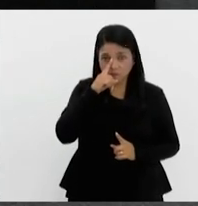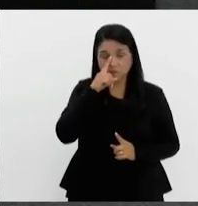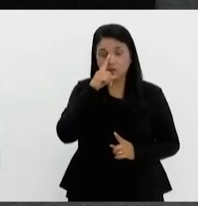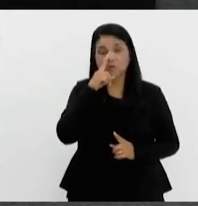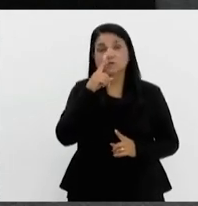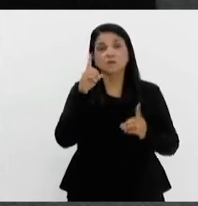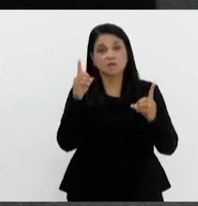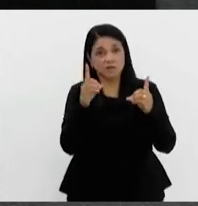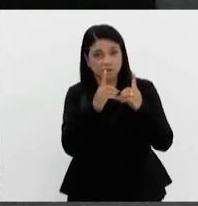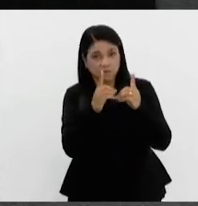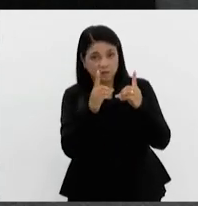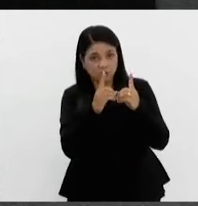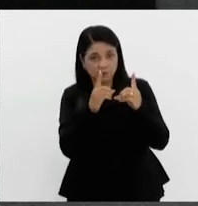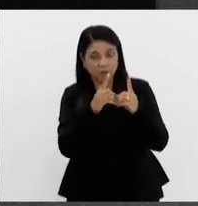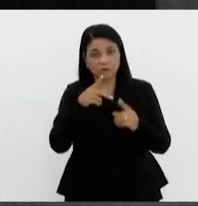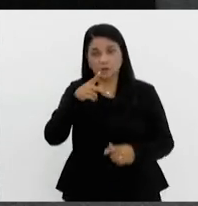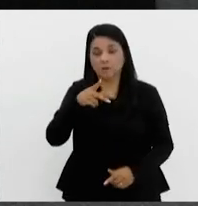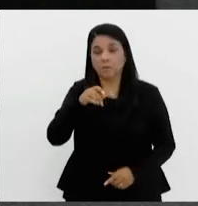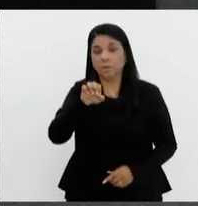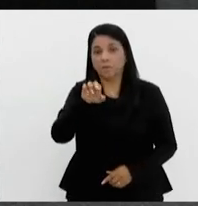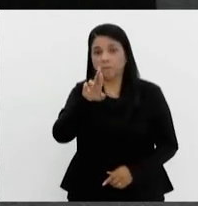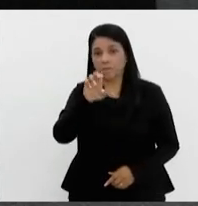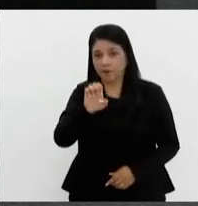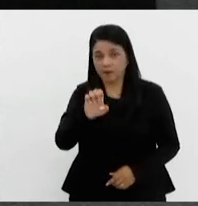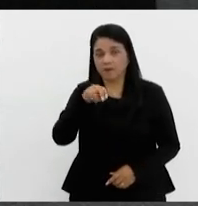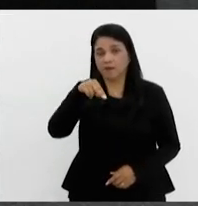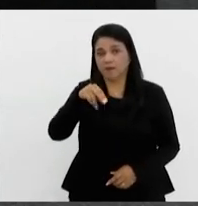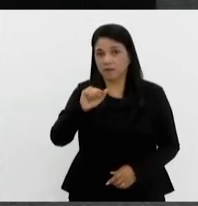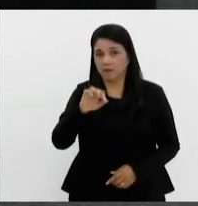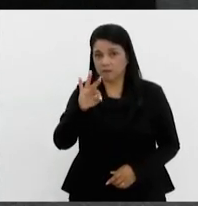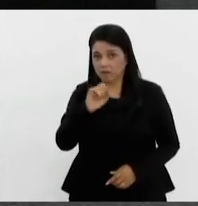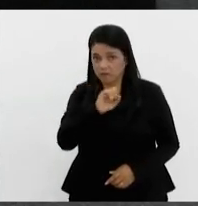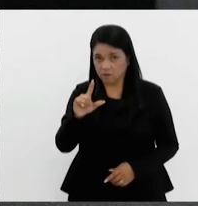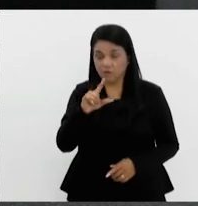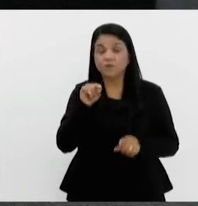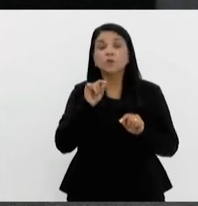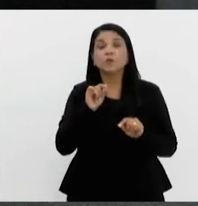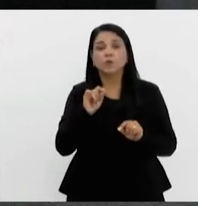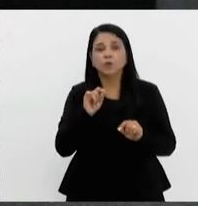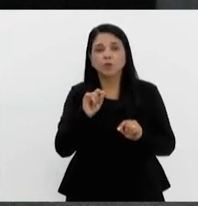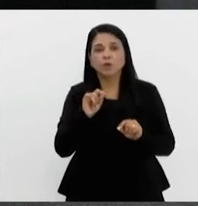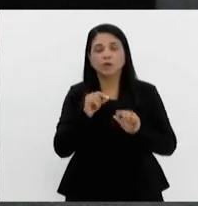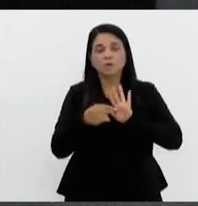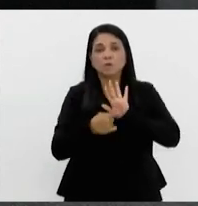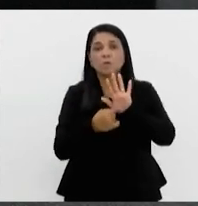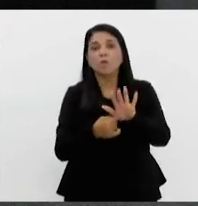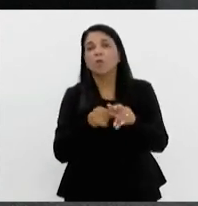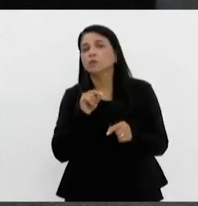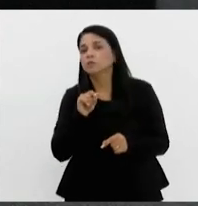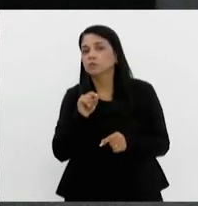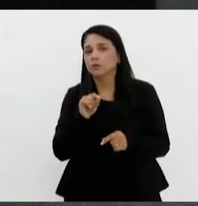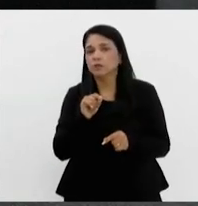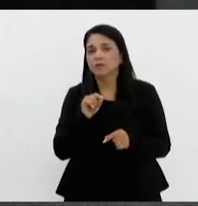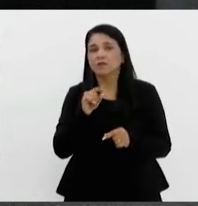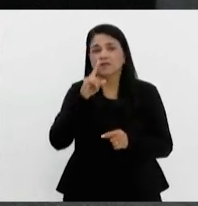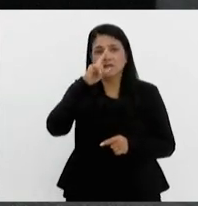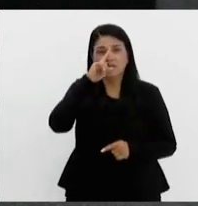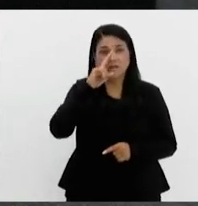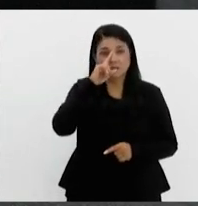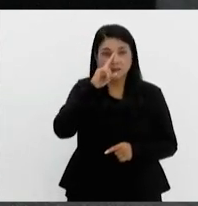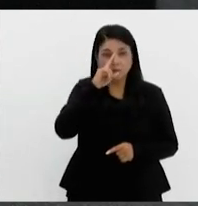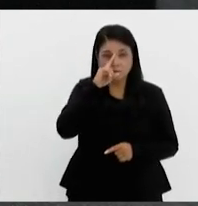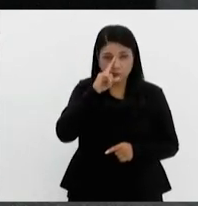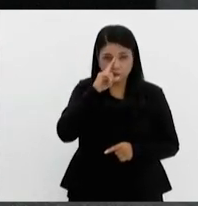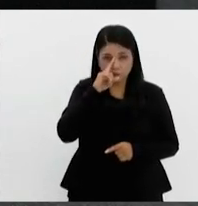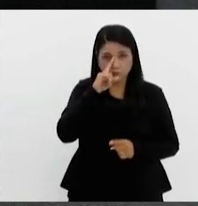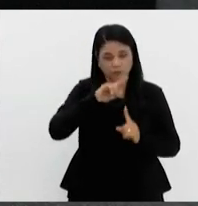a assistência pré-natal, sobretudo aquela, né, que faz uma indicação de risco ou de alto